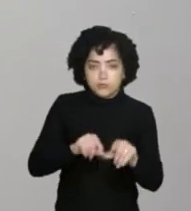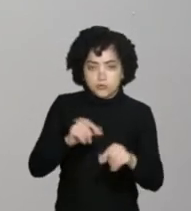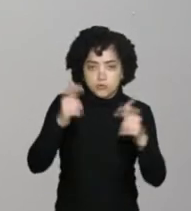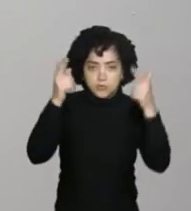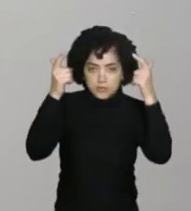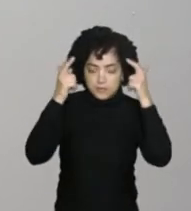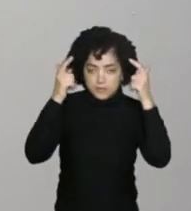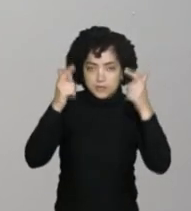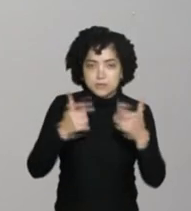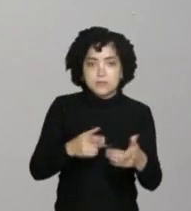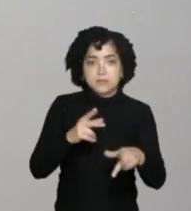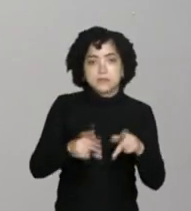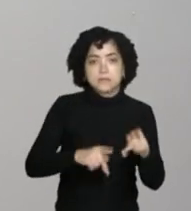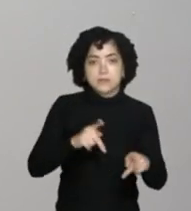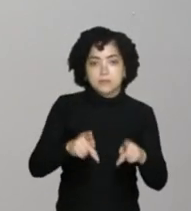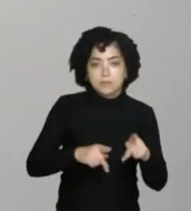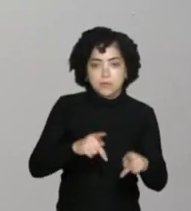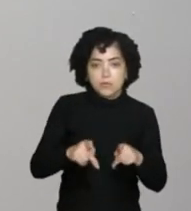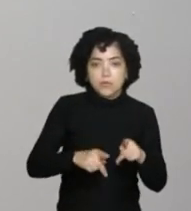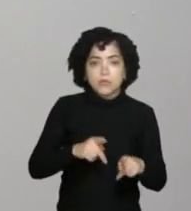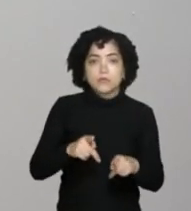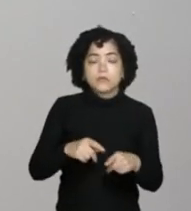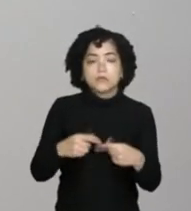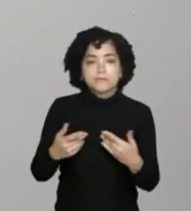lá, pelos aplausos.